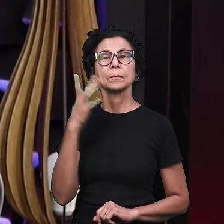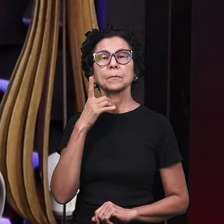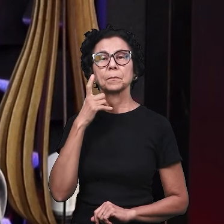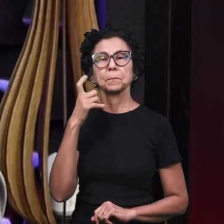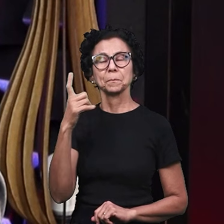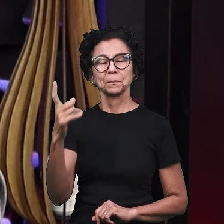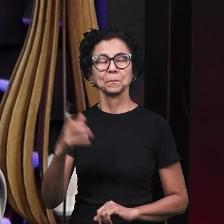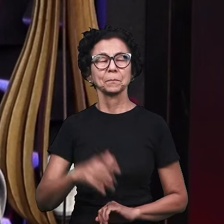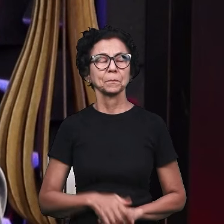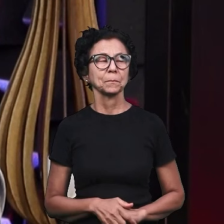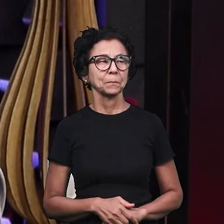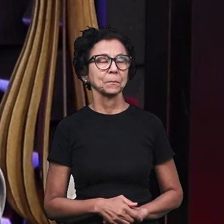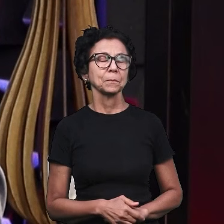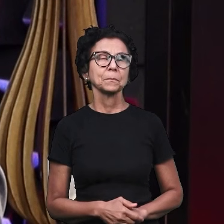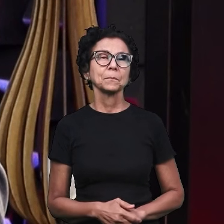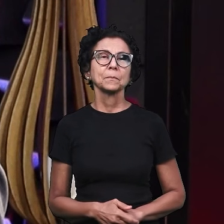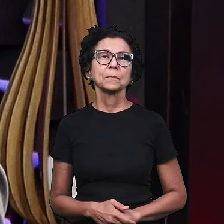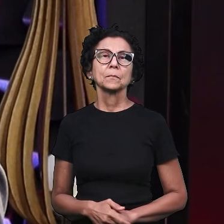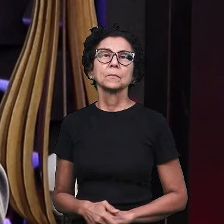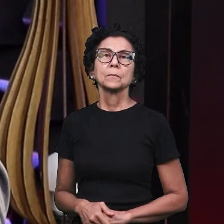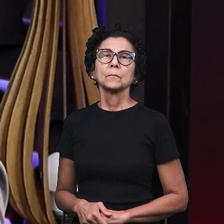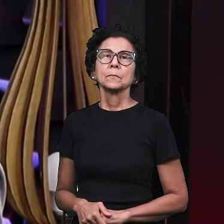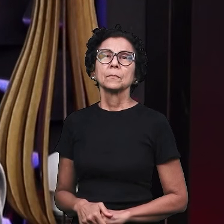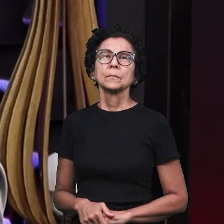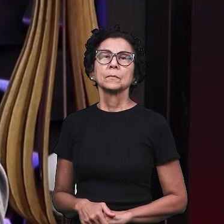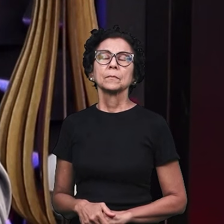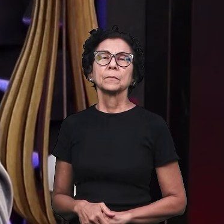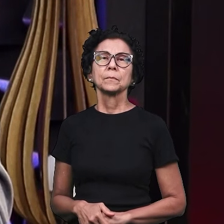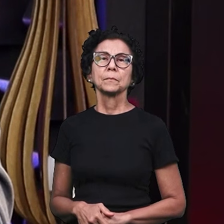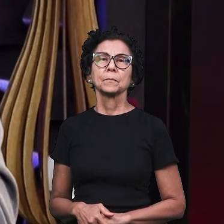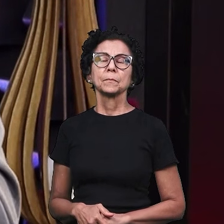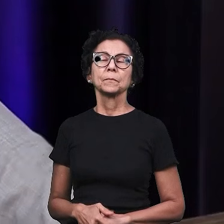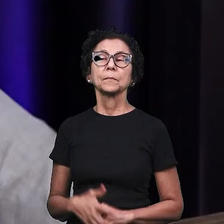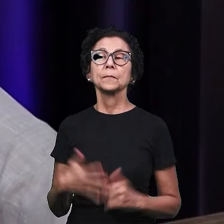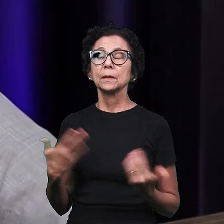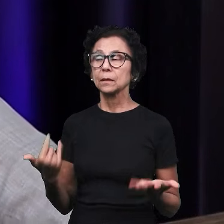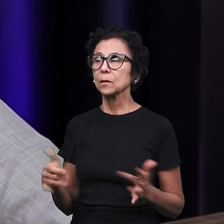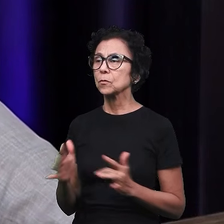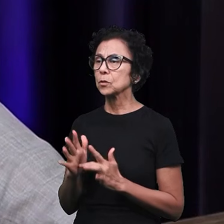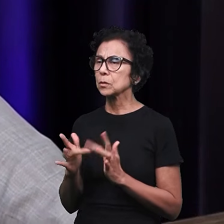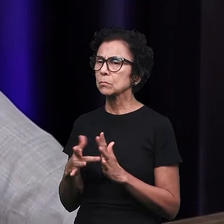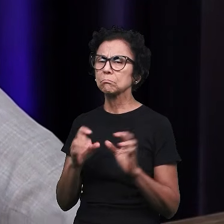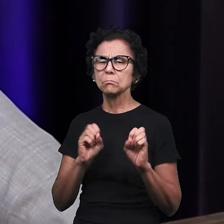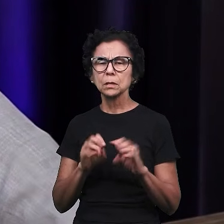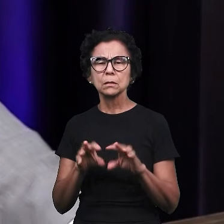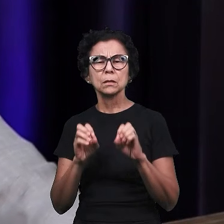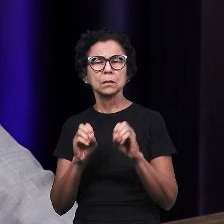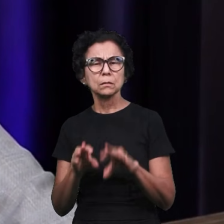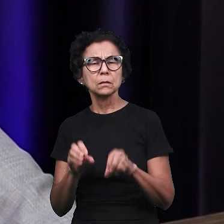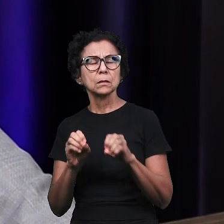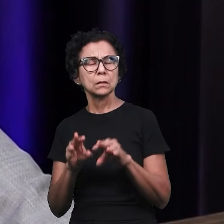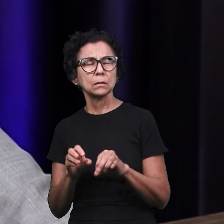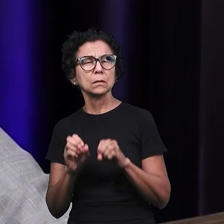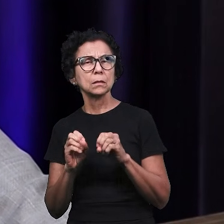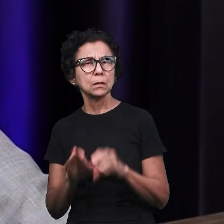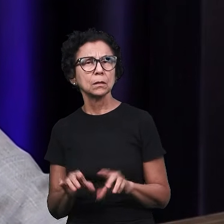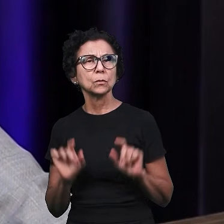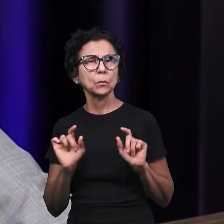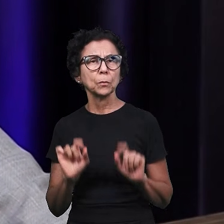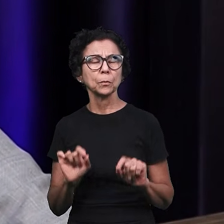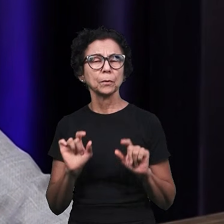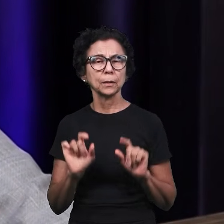muito interessante. Eu gostaria até que o pastor falasse a respeito disso. Nós vemos, pastor Alex, que em tudo Jesus estava ensinando